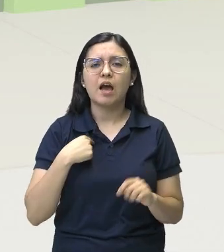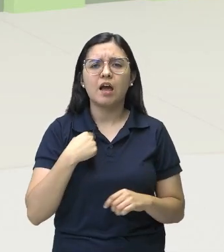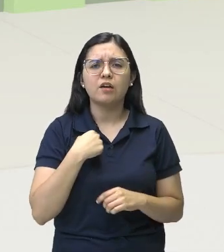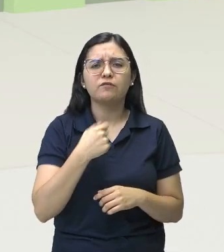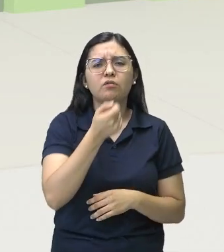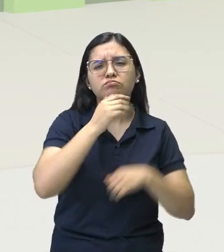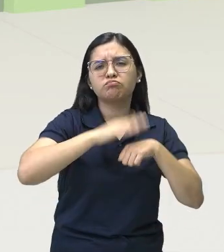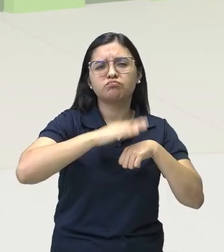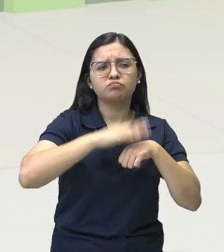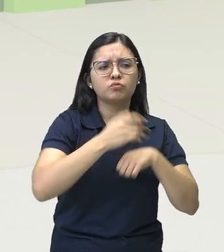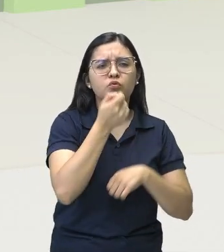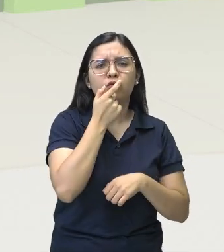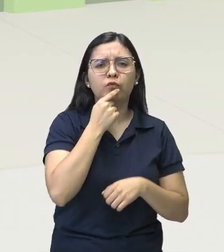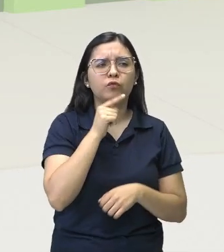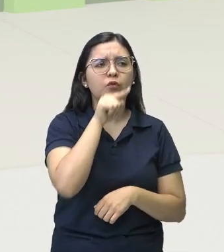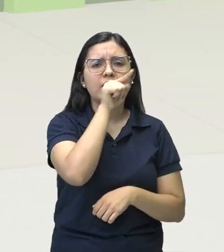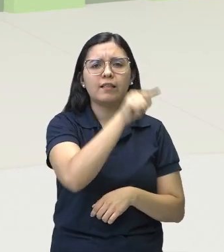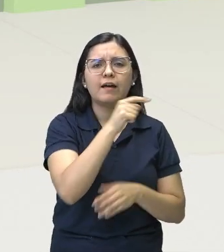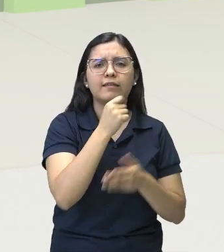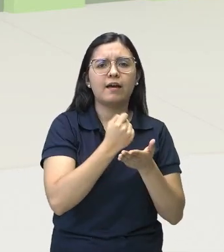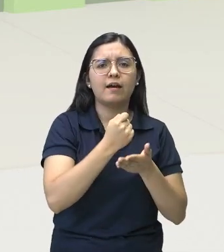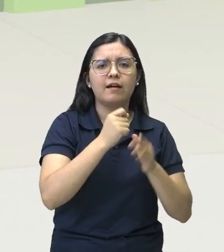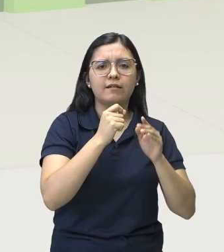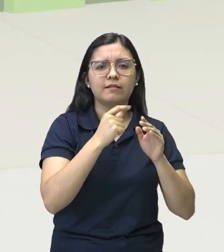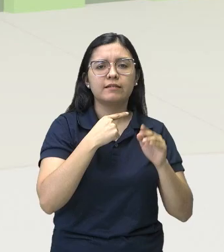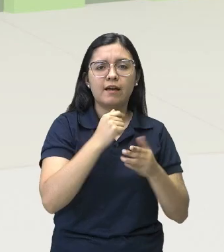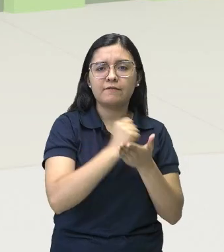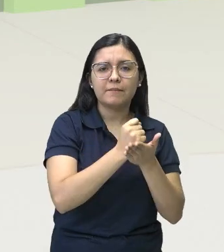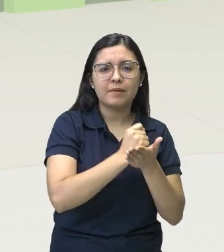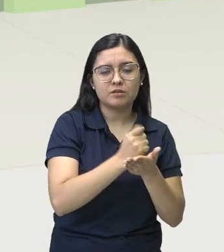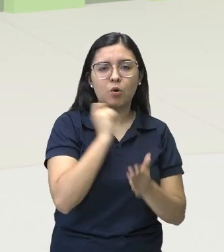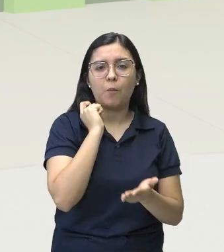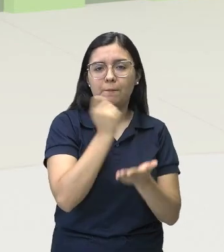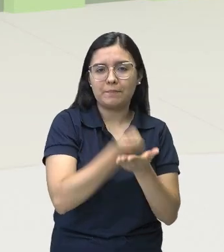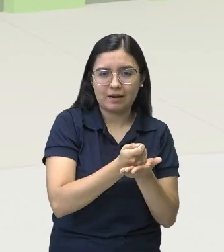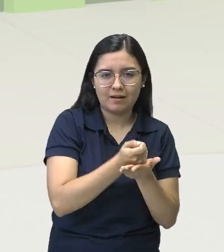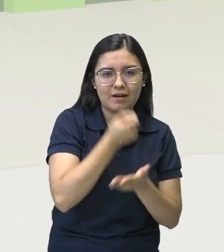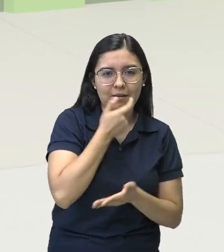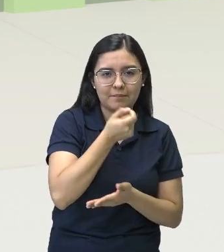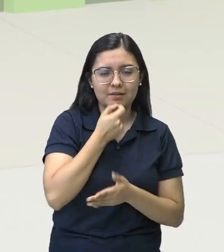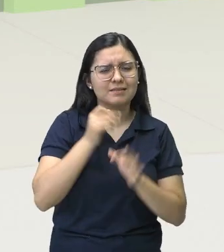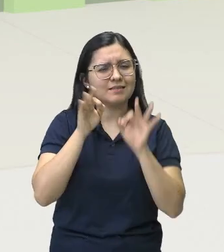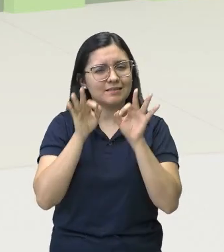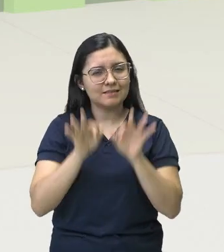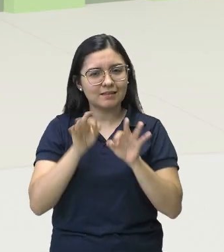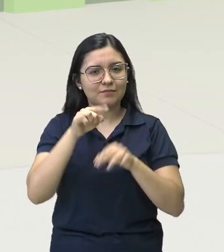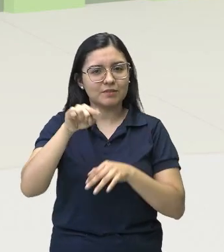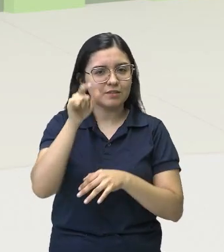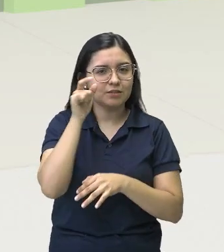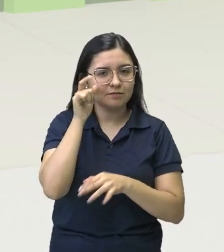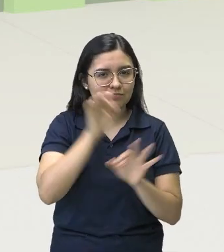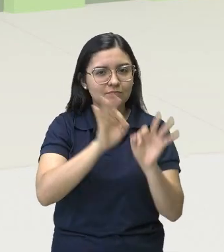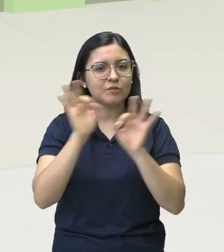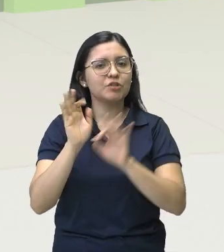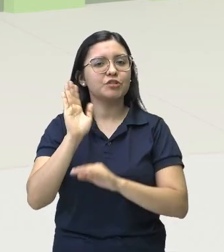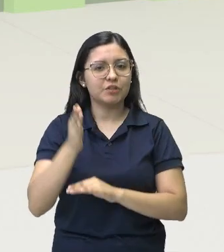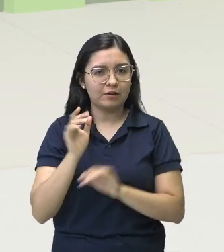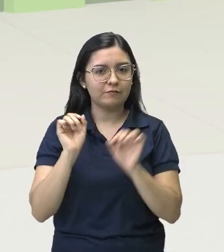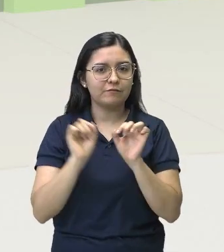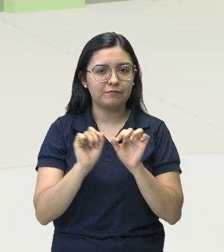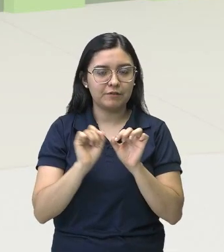um remédio, vamos ali na farmácia rapidinho. Eu tenho certeza que alguém aí que está me assistindo já fez essa